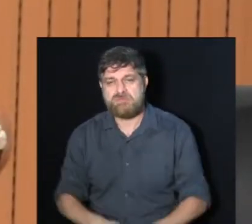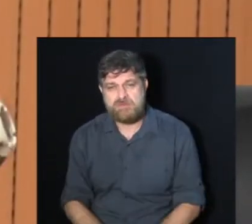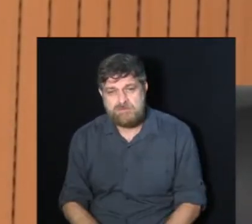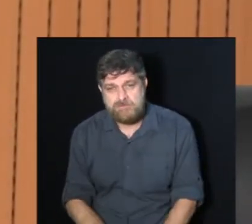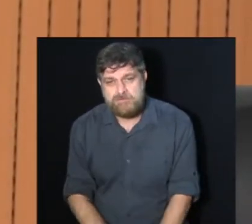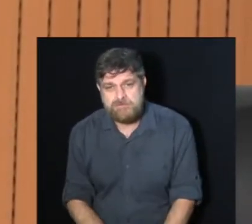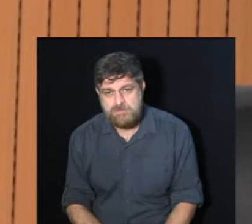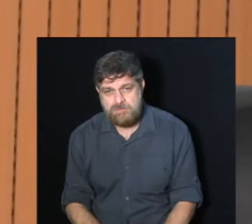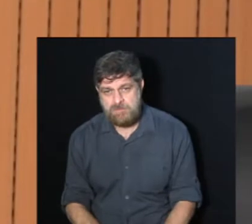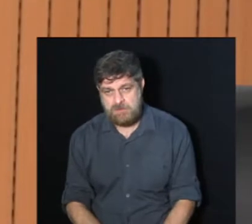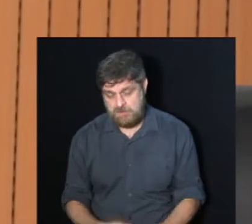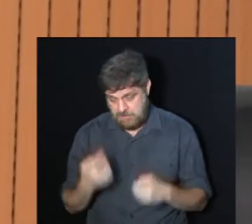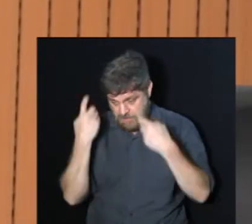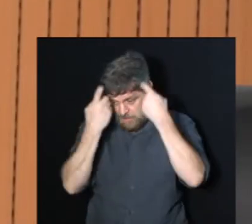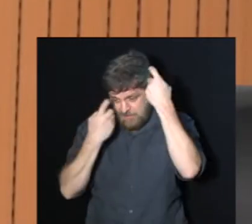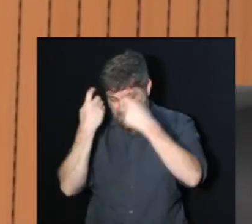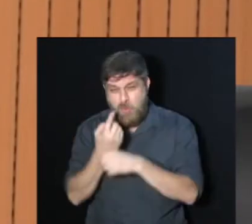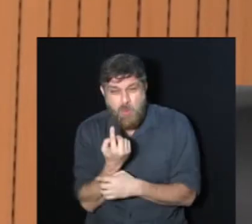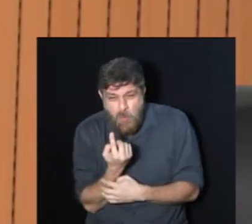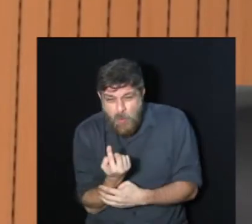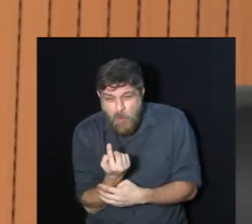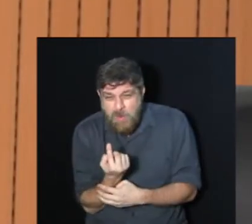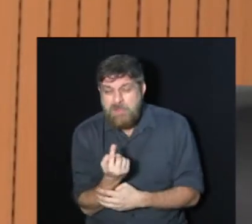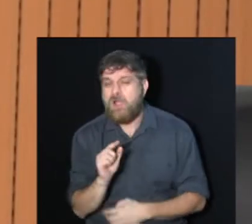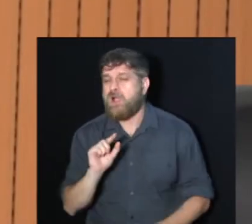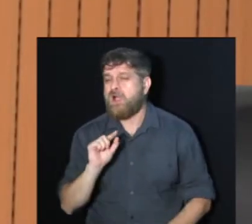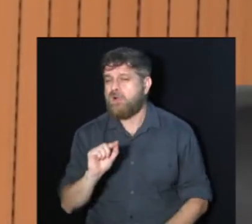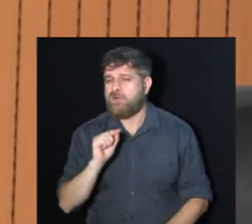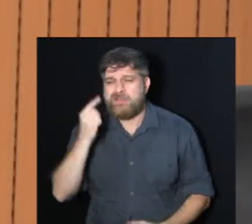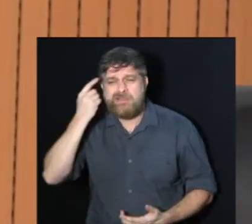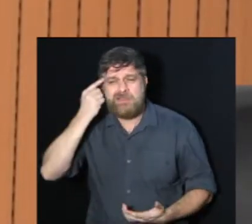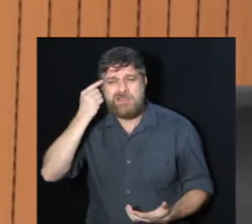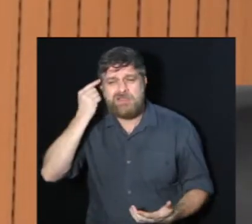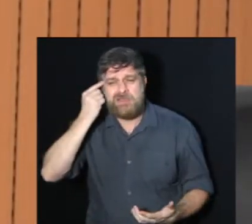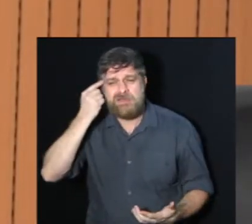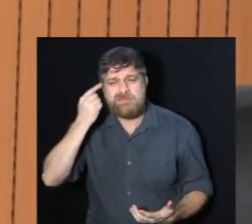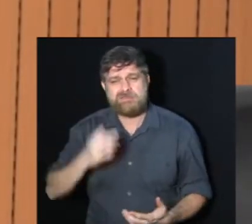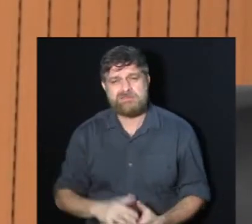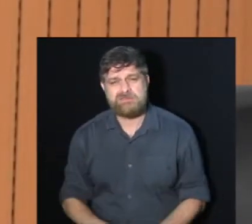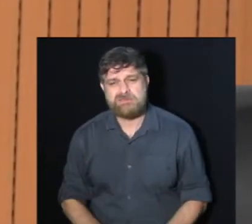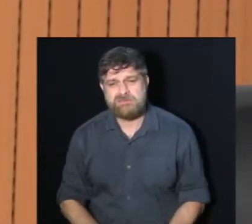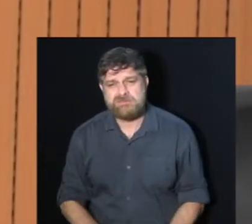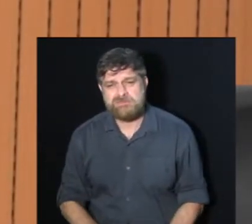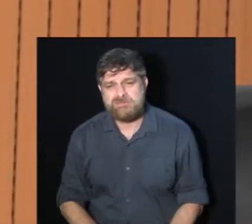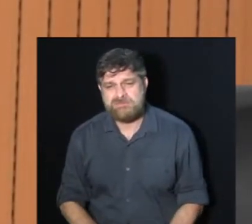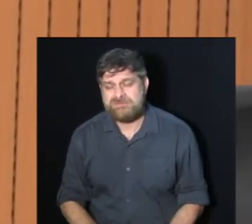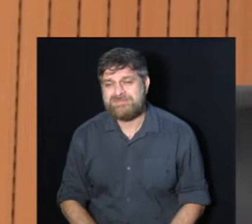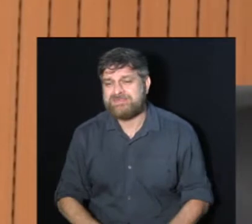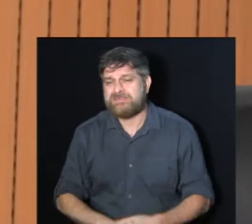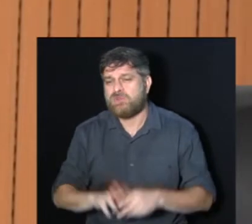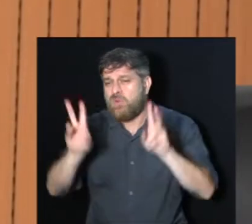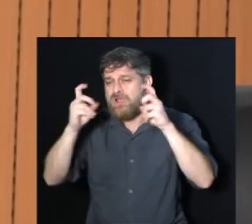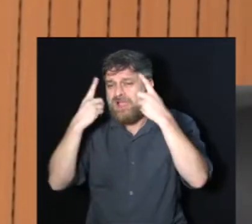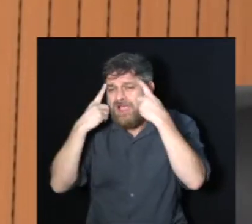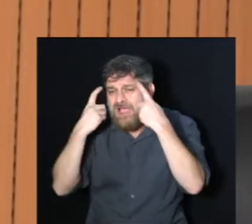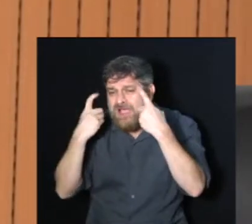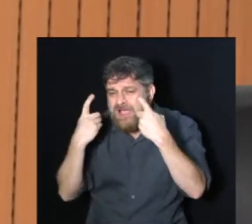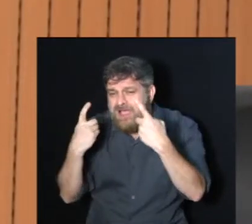das nossas preocupações era pensar na violência